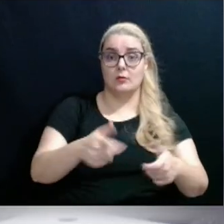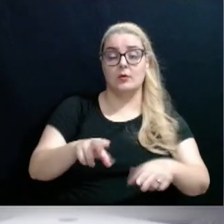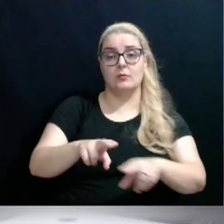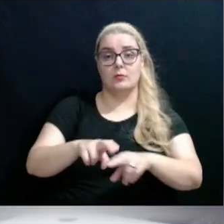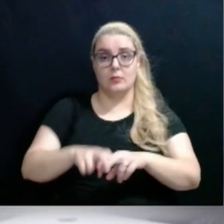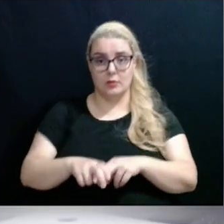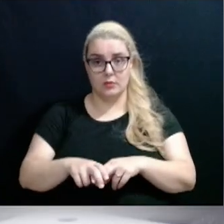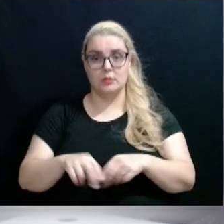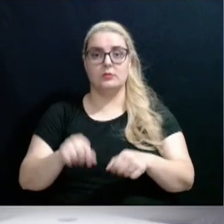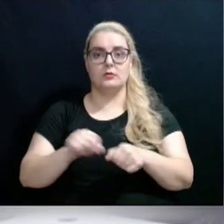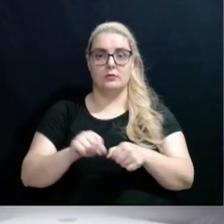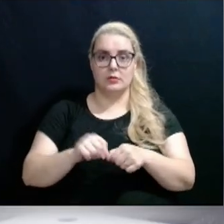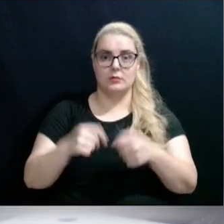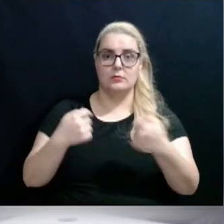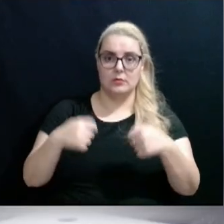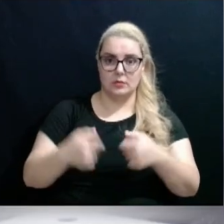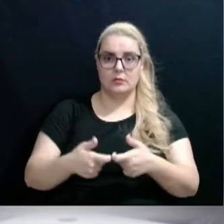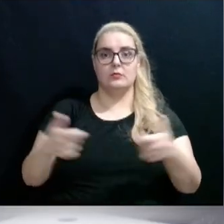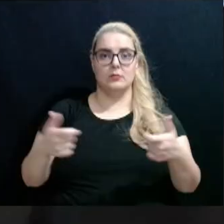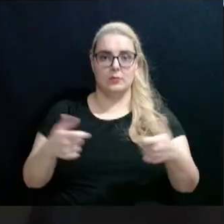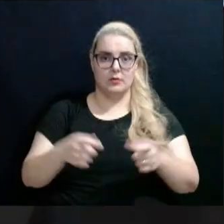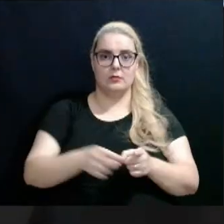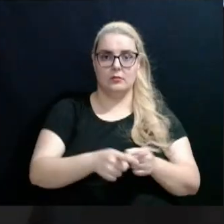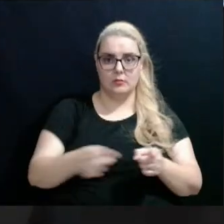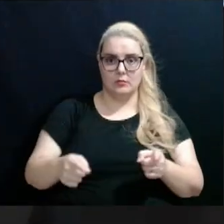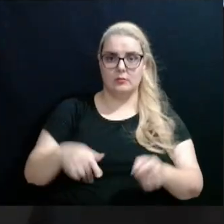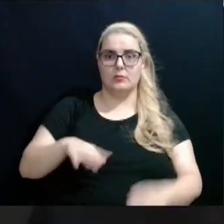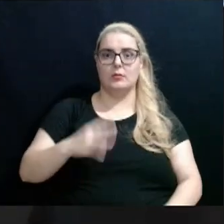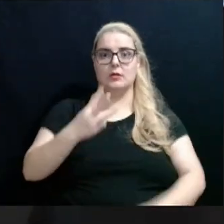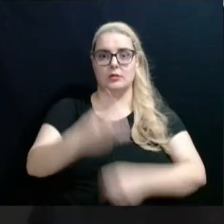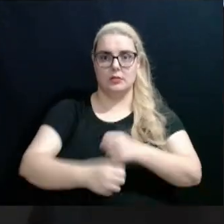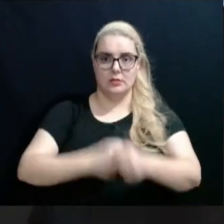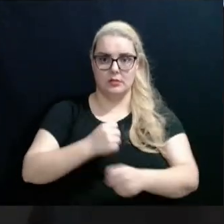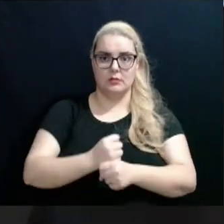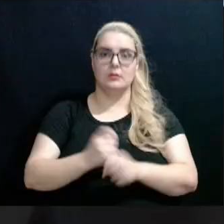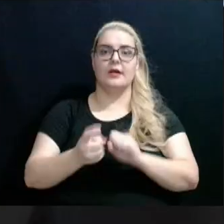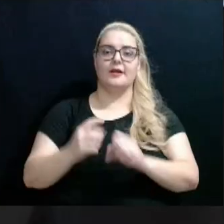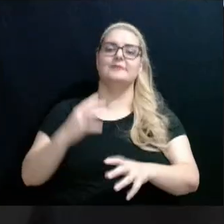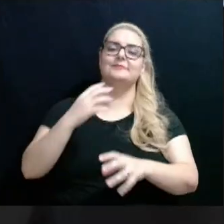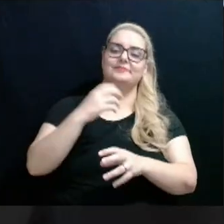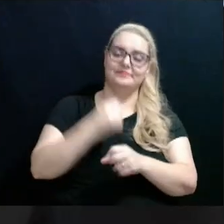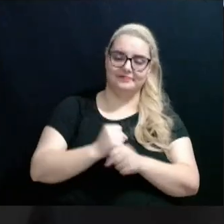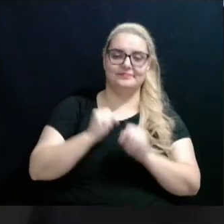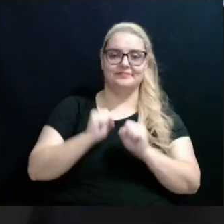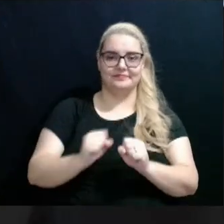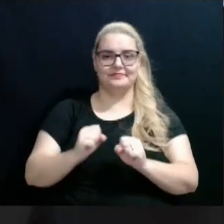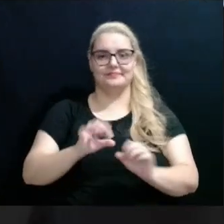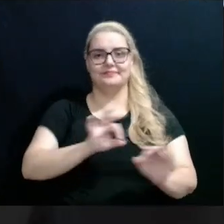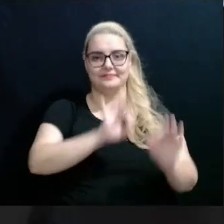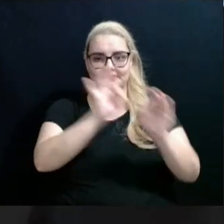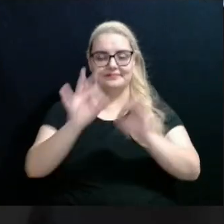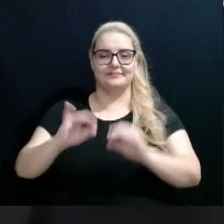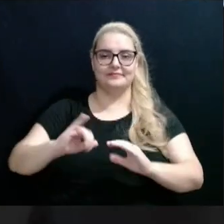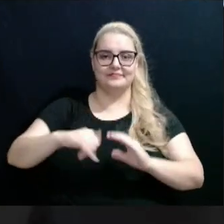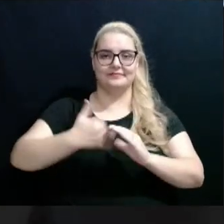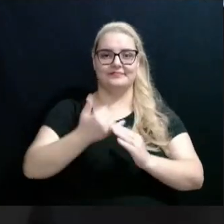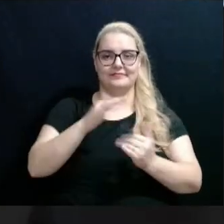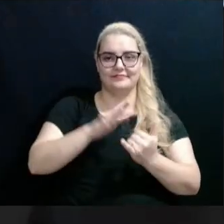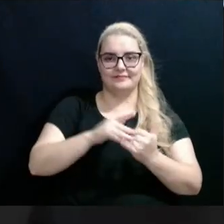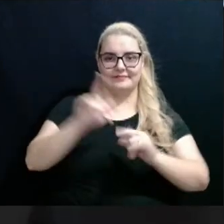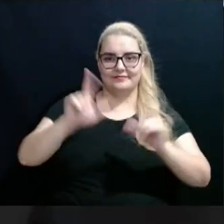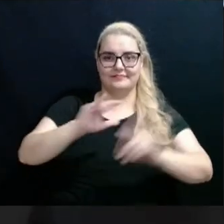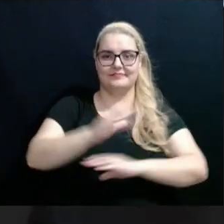fez necessário uma ampliação desse prazo para mais 3 anos. A reunião completa pode ser conferida no youtube.com/TV